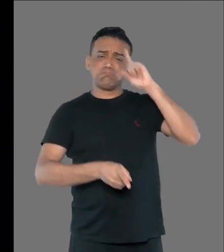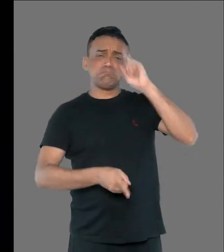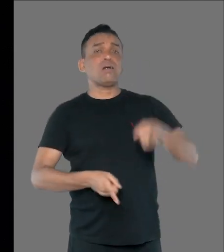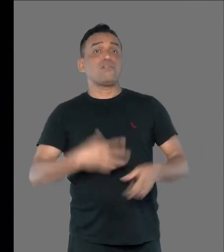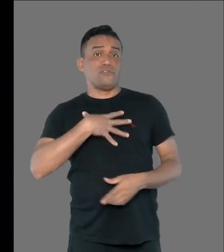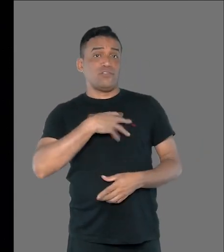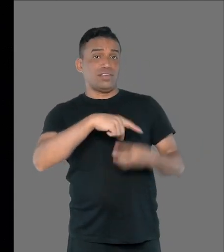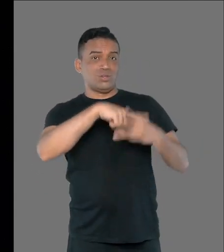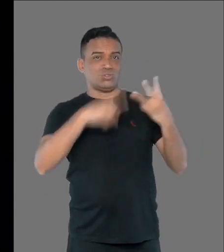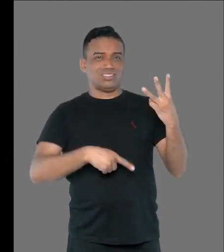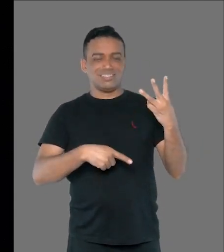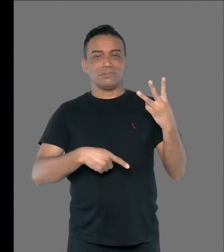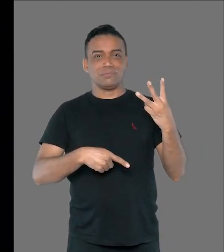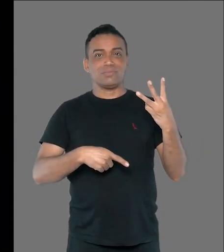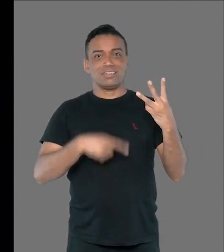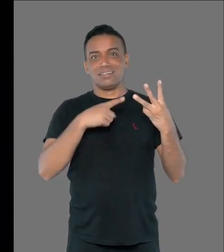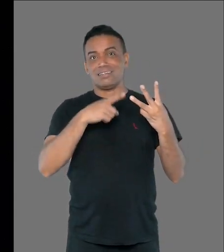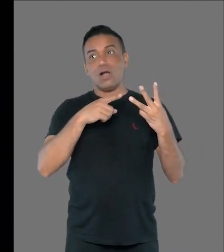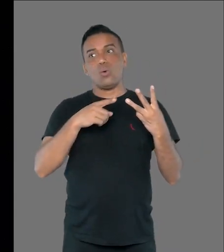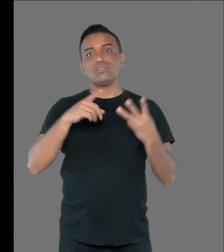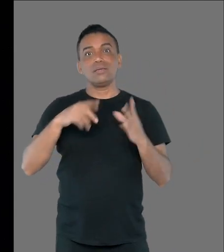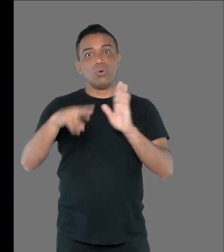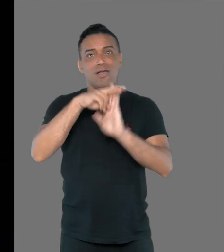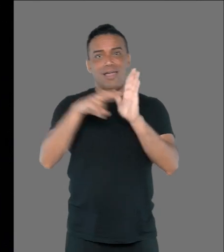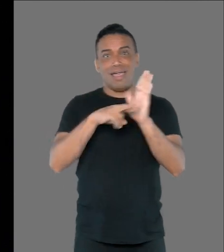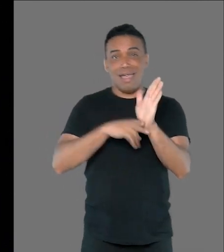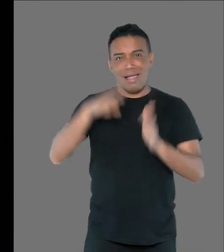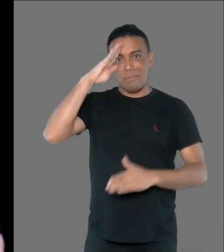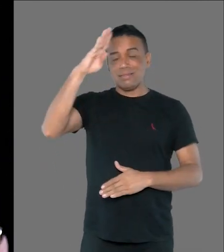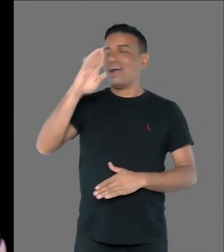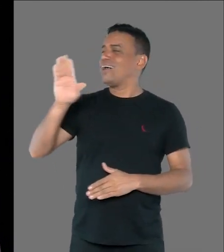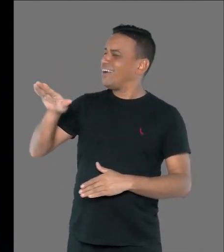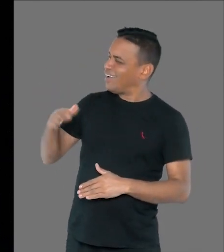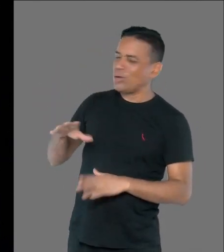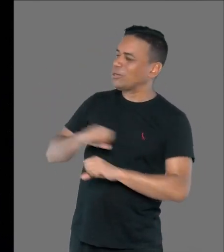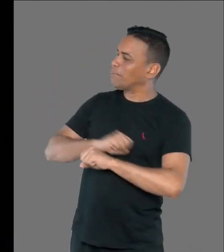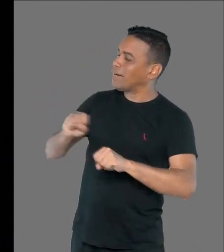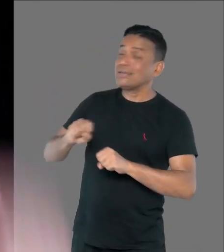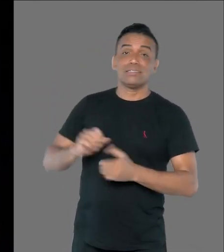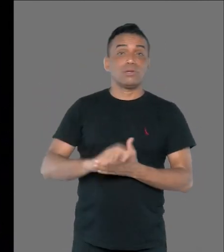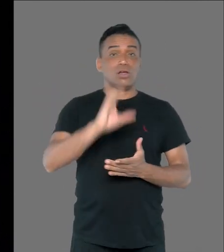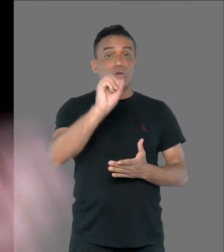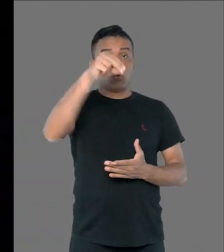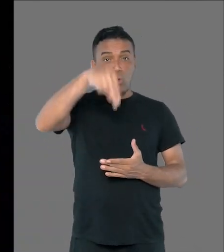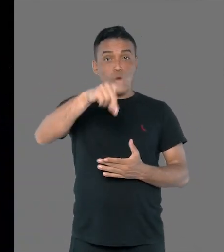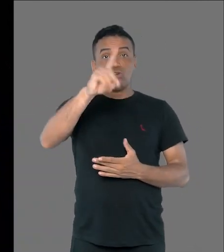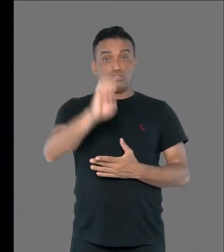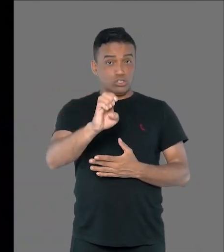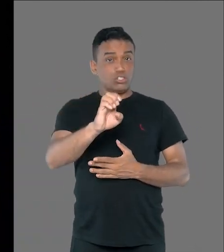e à medida que eles vão indo para as escolas militares, Jefferson, achei isso o máximo. O Conde d'Eu faz